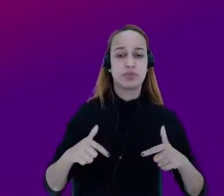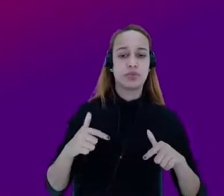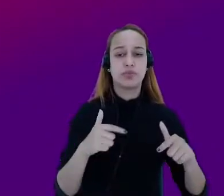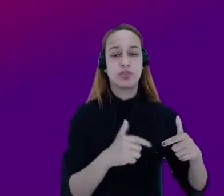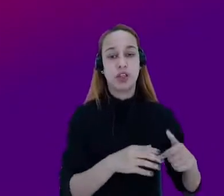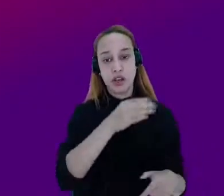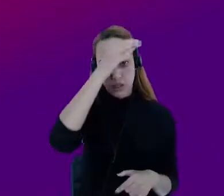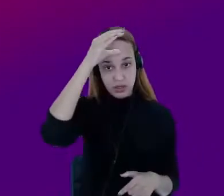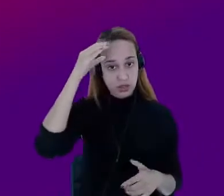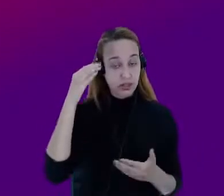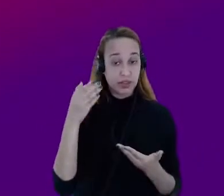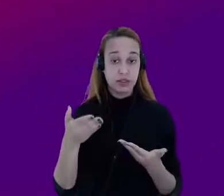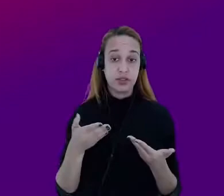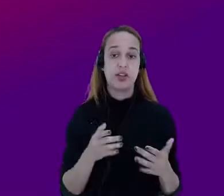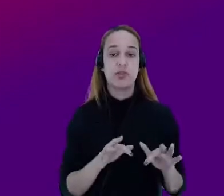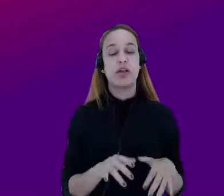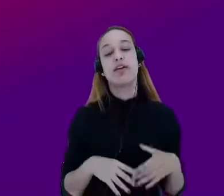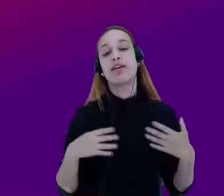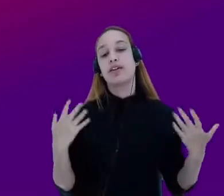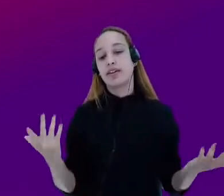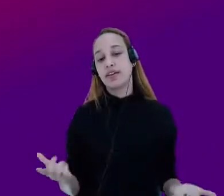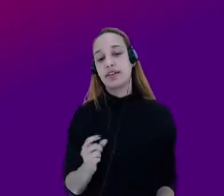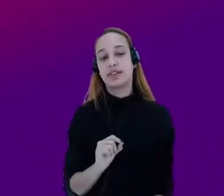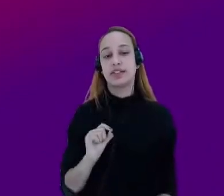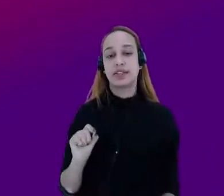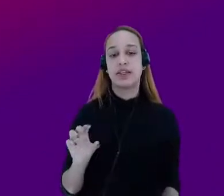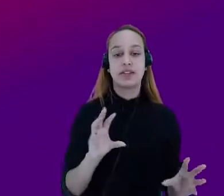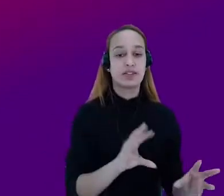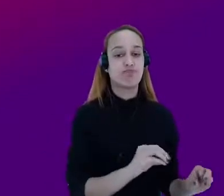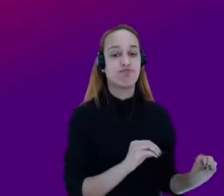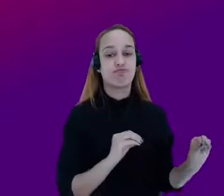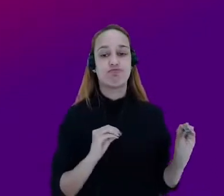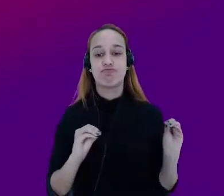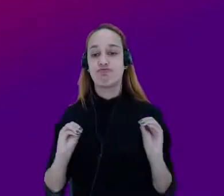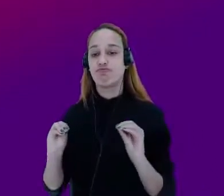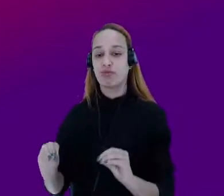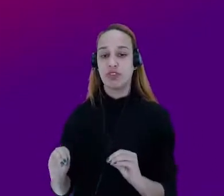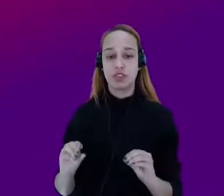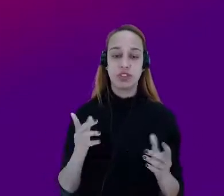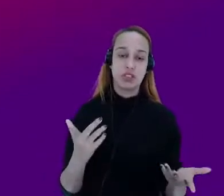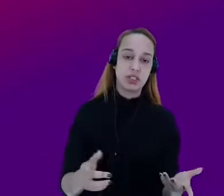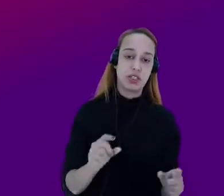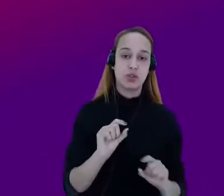clientes, né? É óbvio que essa transição do atendimento